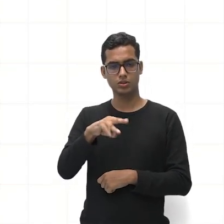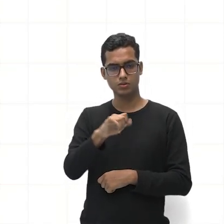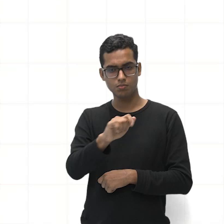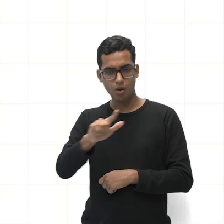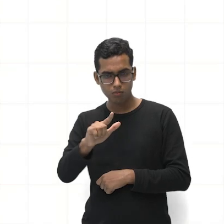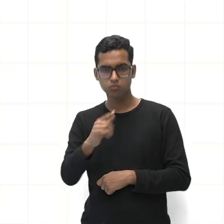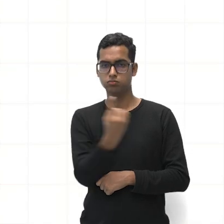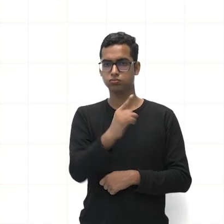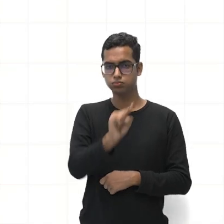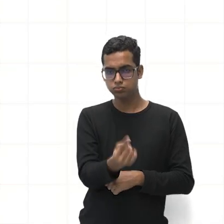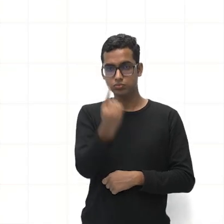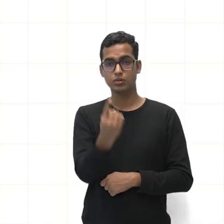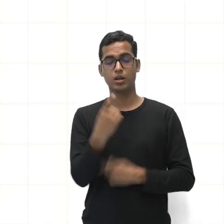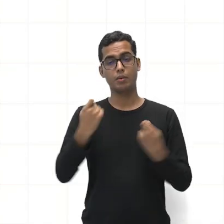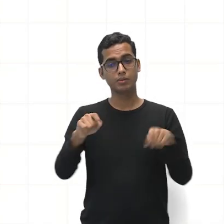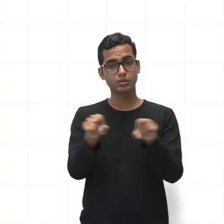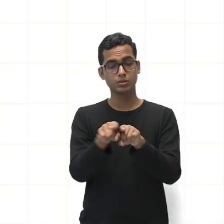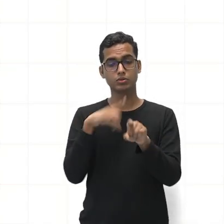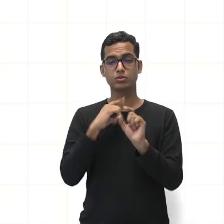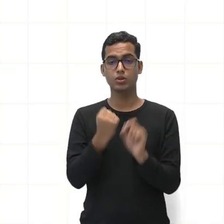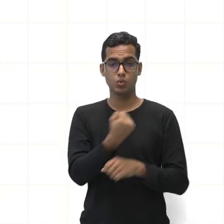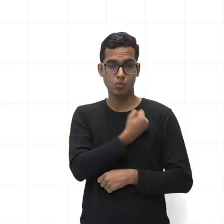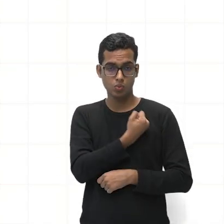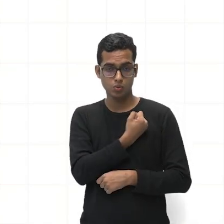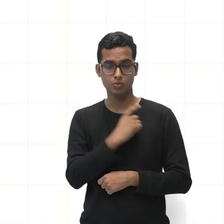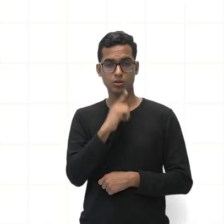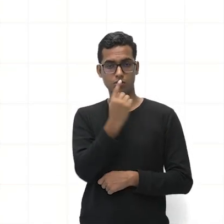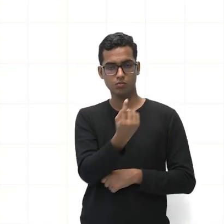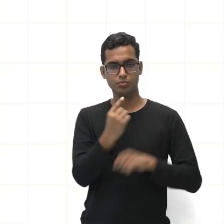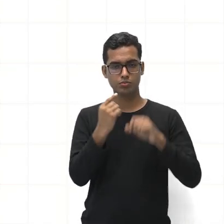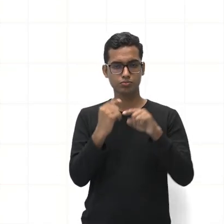de vírgula. Então, esse é o nosso primeiro passo, né?